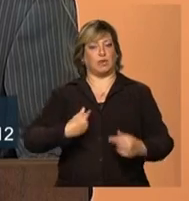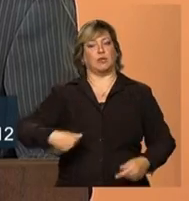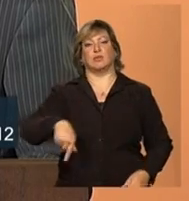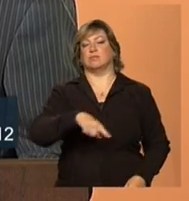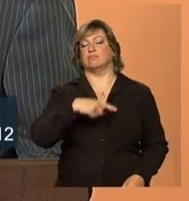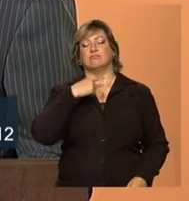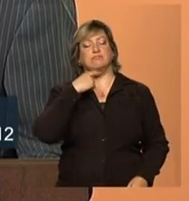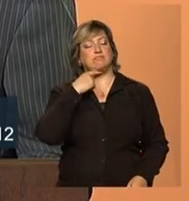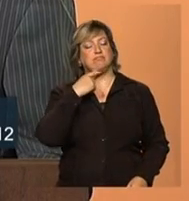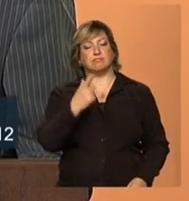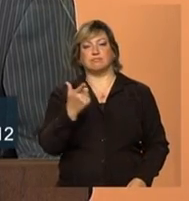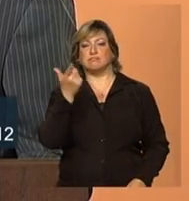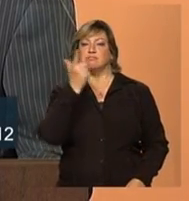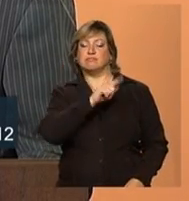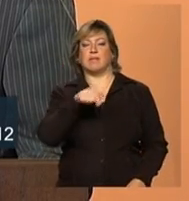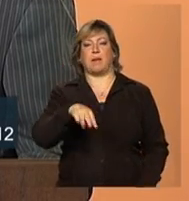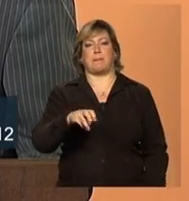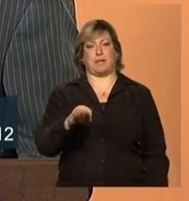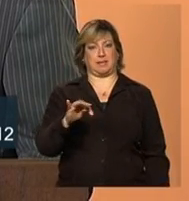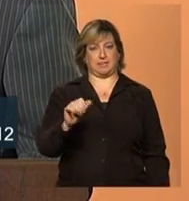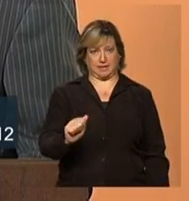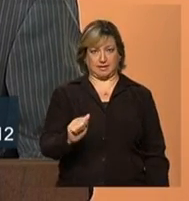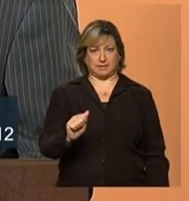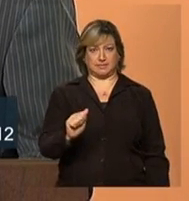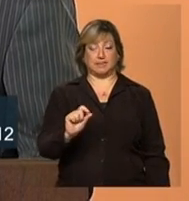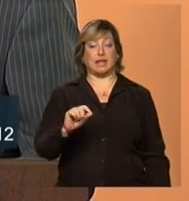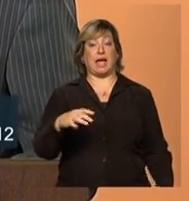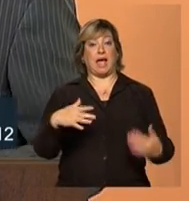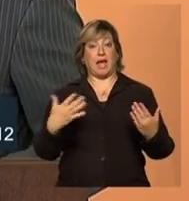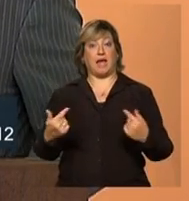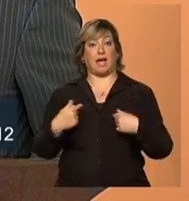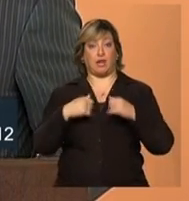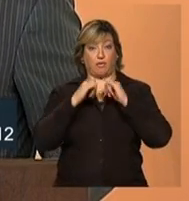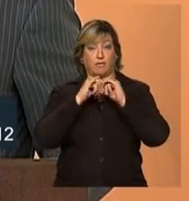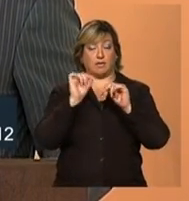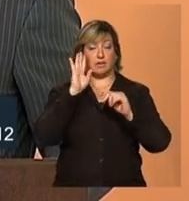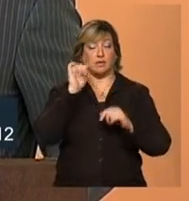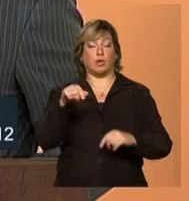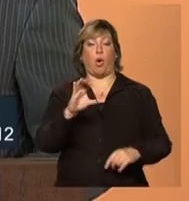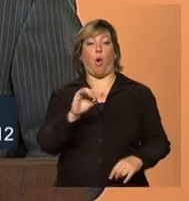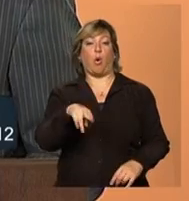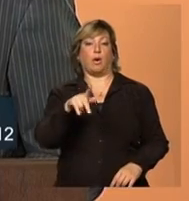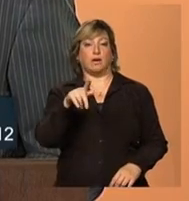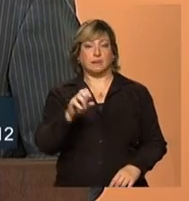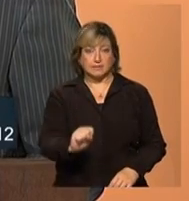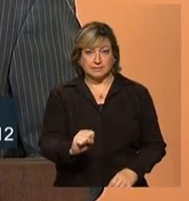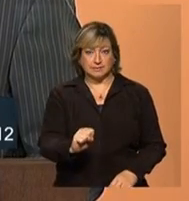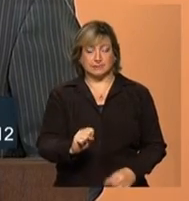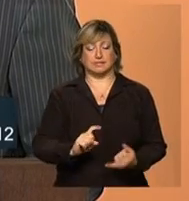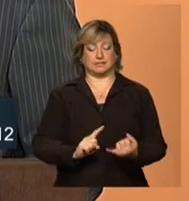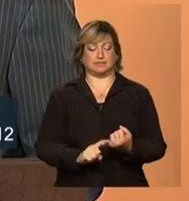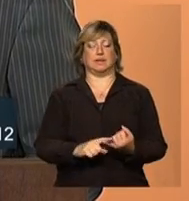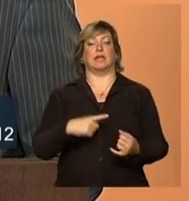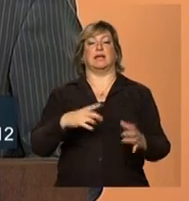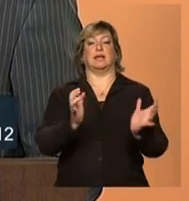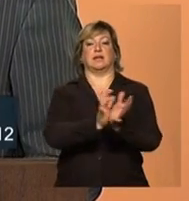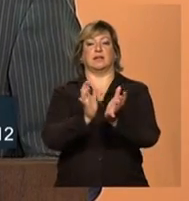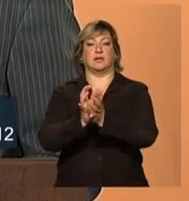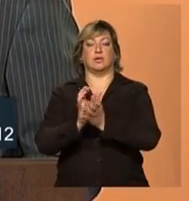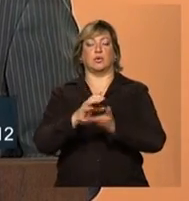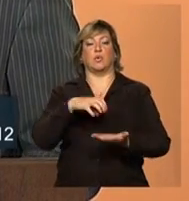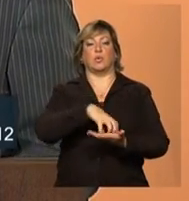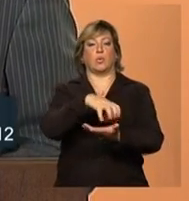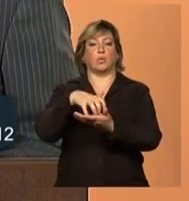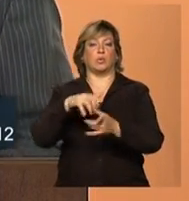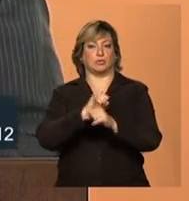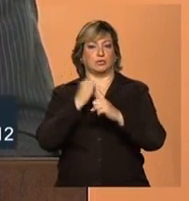conseguiremos atingir essa meta. E aí eu me dirijo às ONGs, às entidades, movimentos